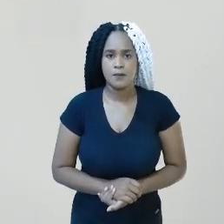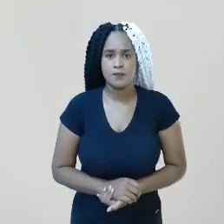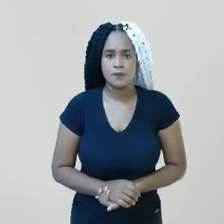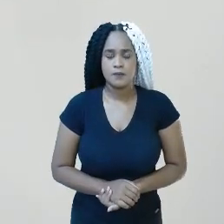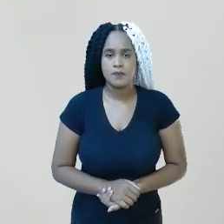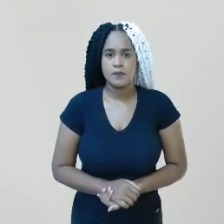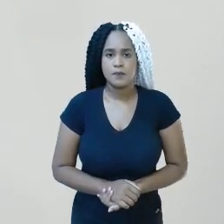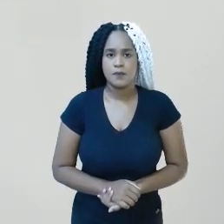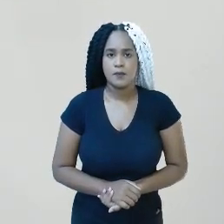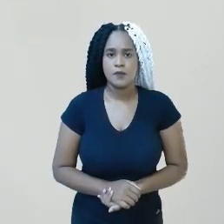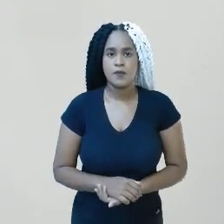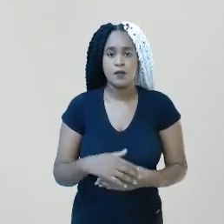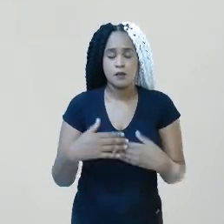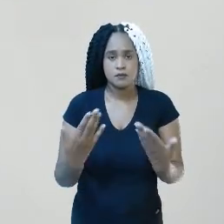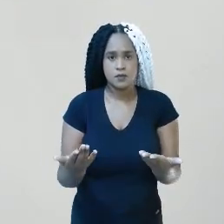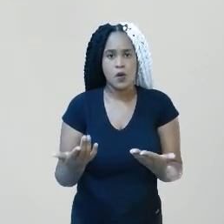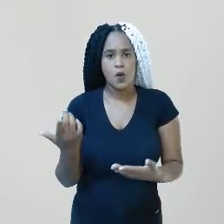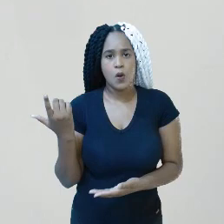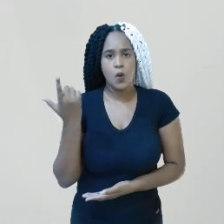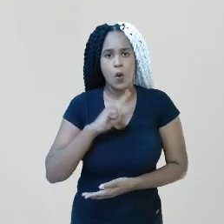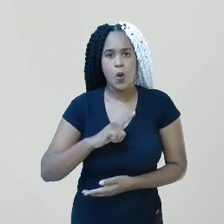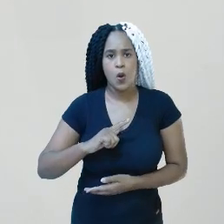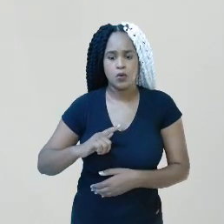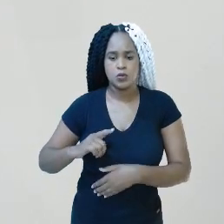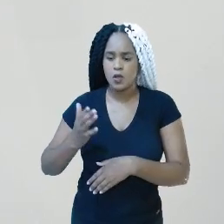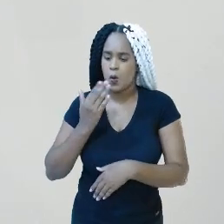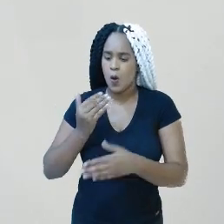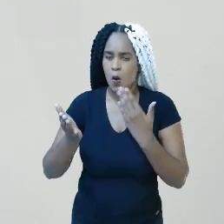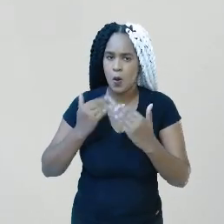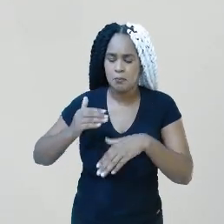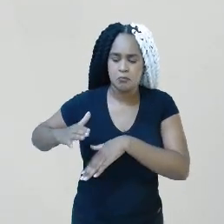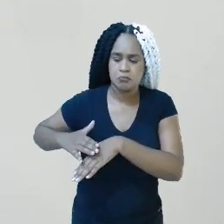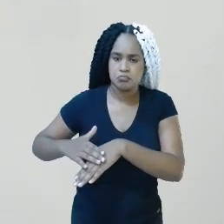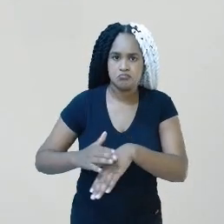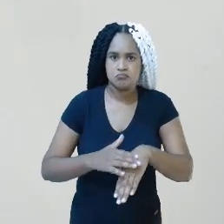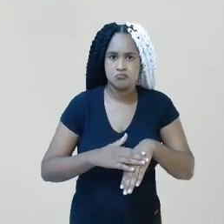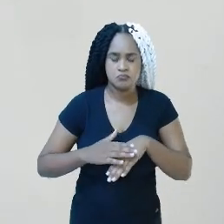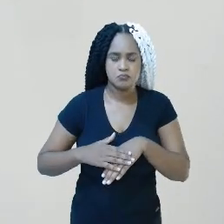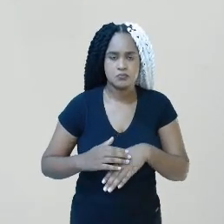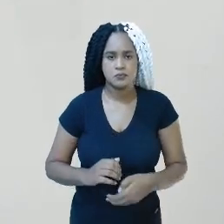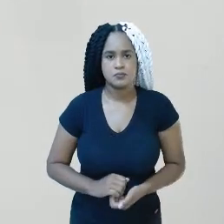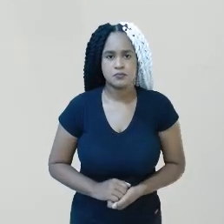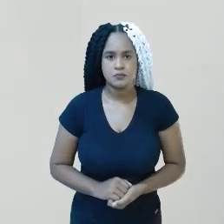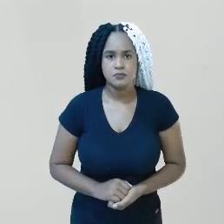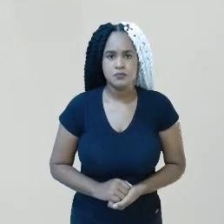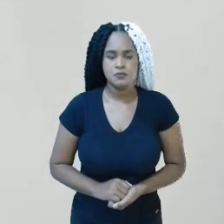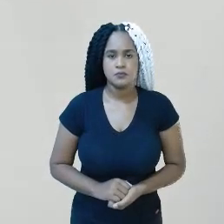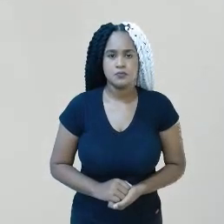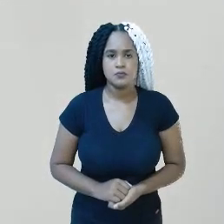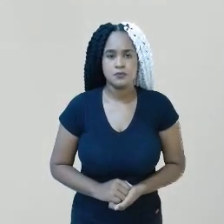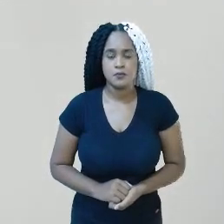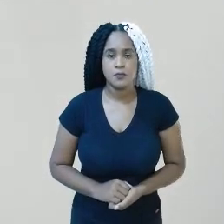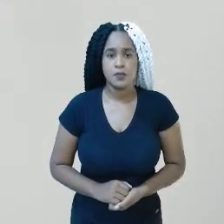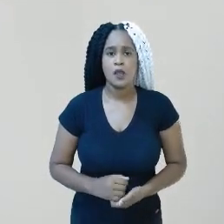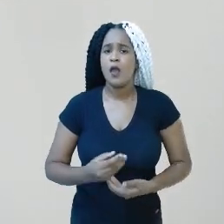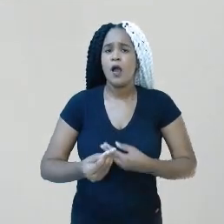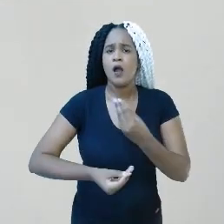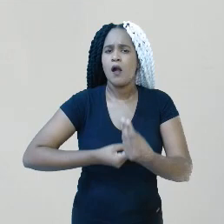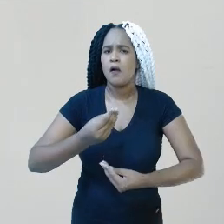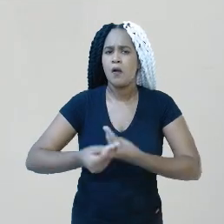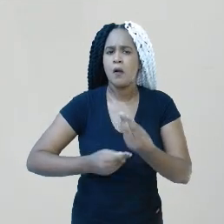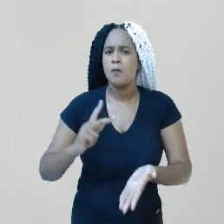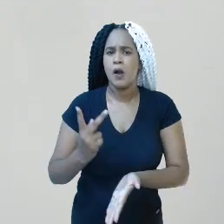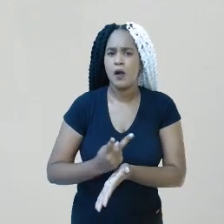como ele falou, alimenta-se a si mesmo, tá? Então, como é que é feita essa alimentação? Através de um